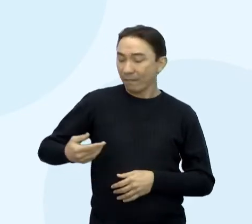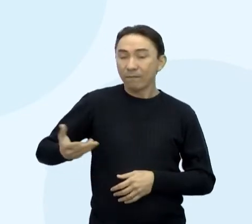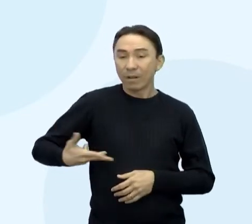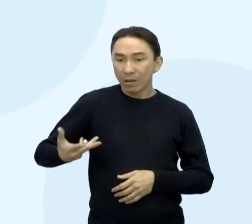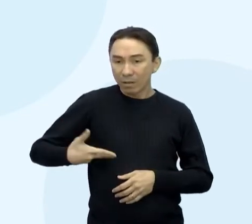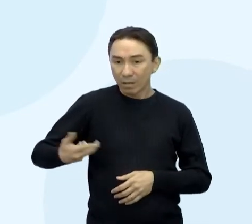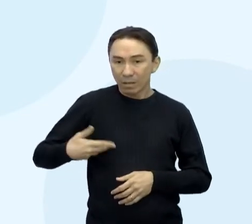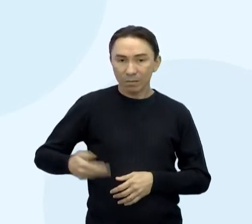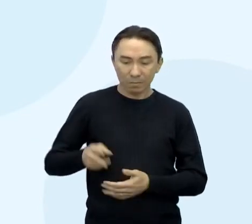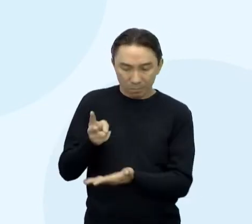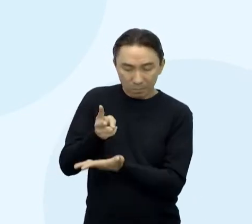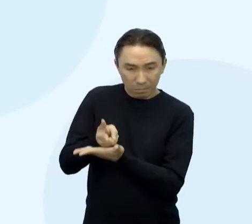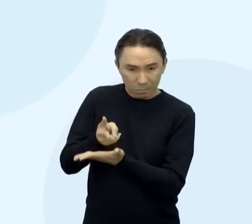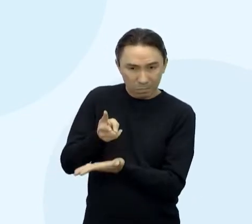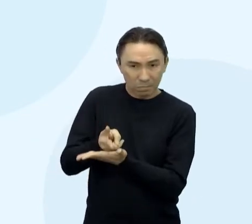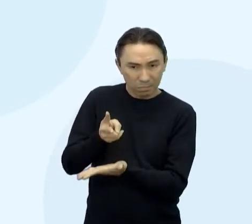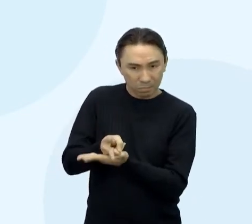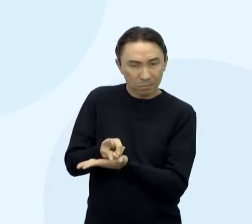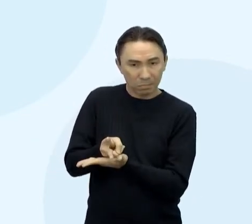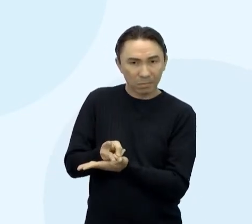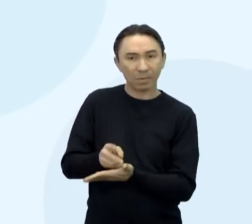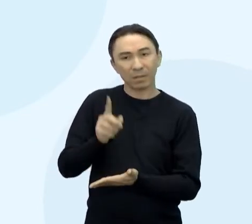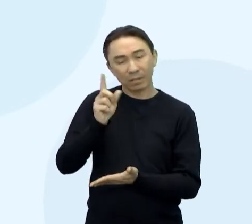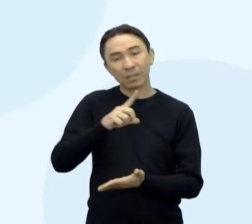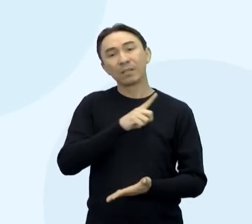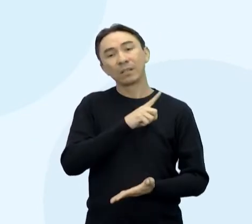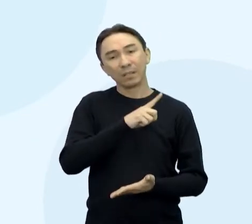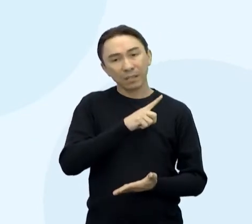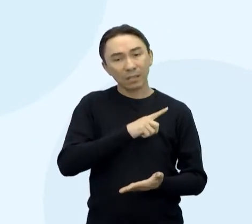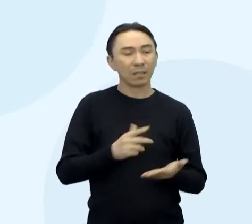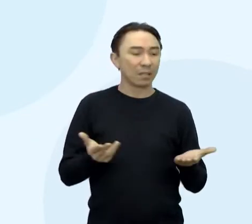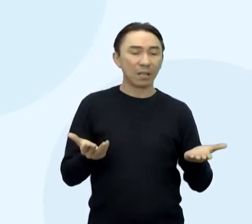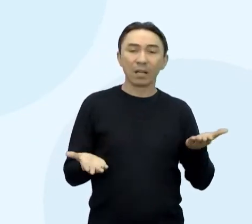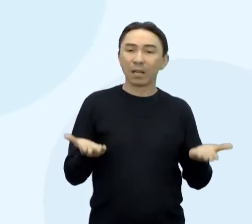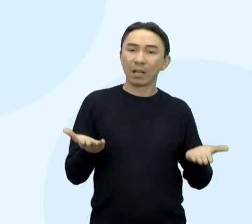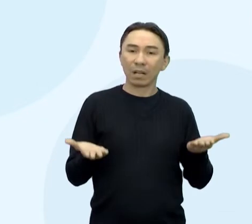então um equilíbrio